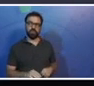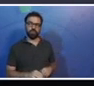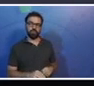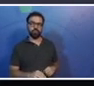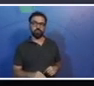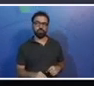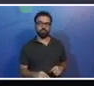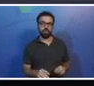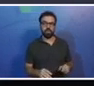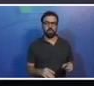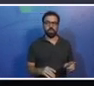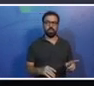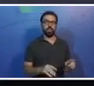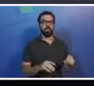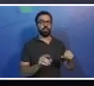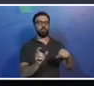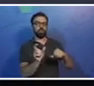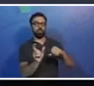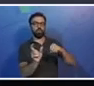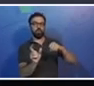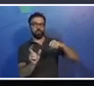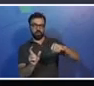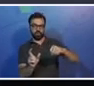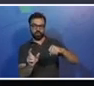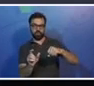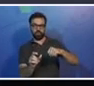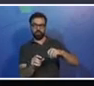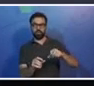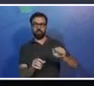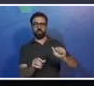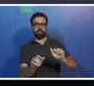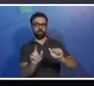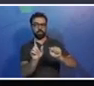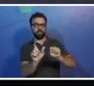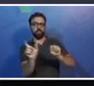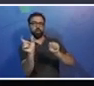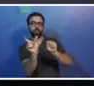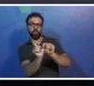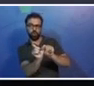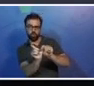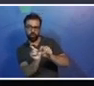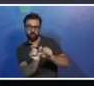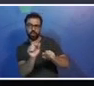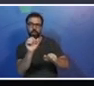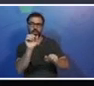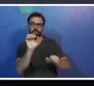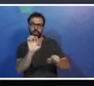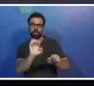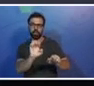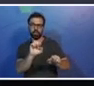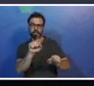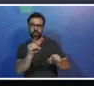Beleza é um substantivo que se origina, oriundo do substantivo,